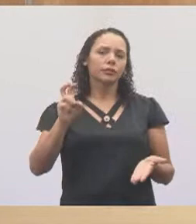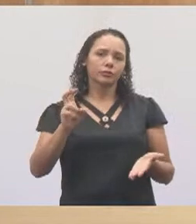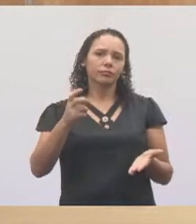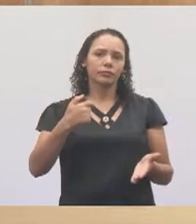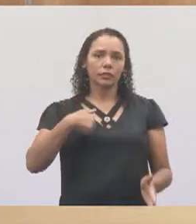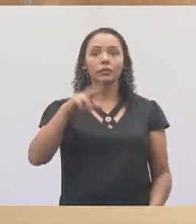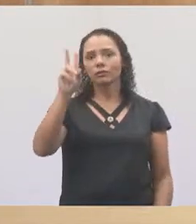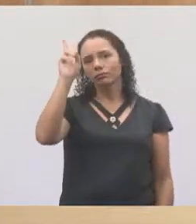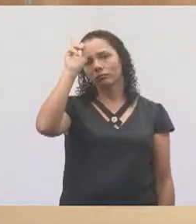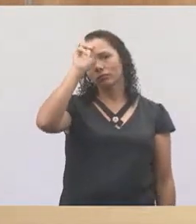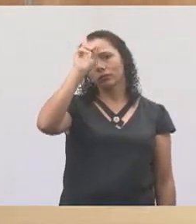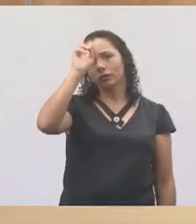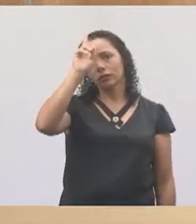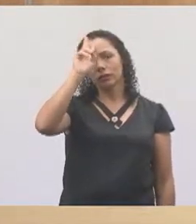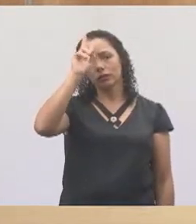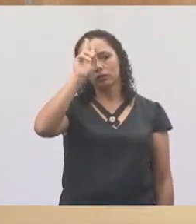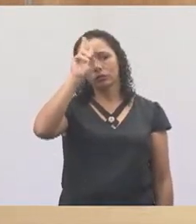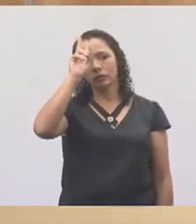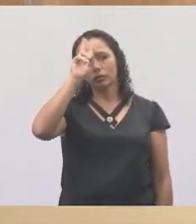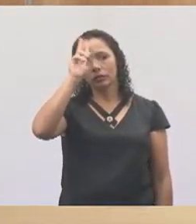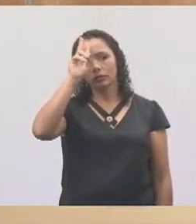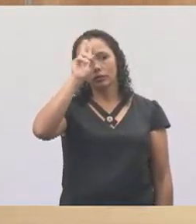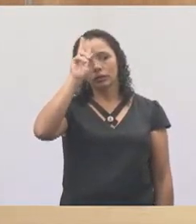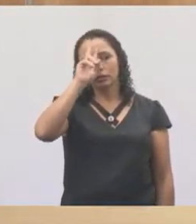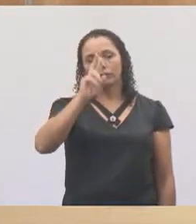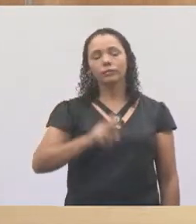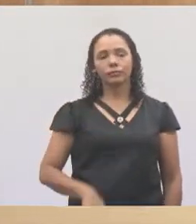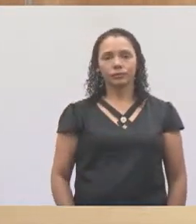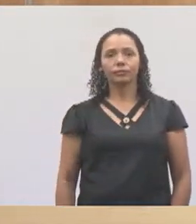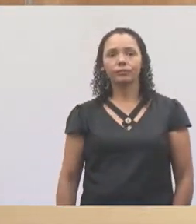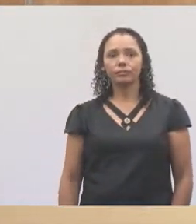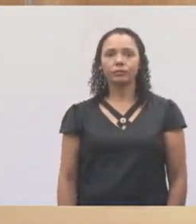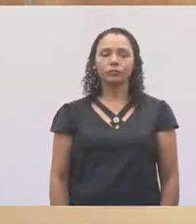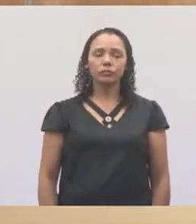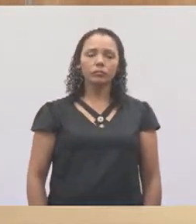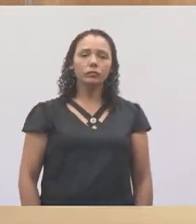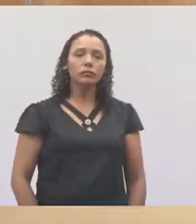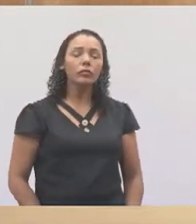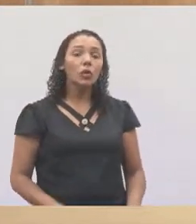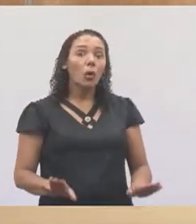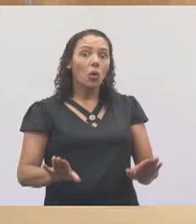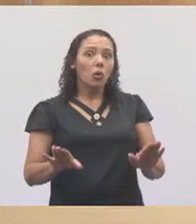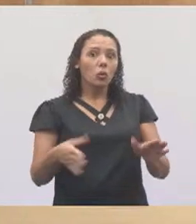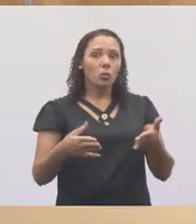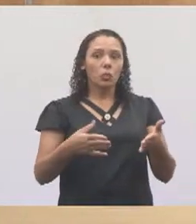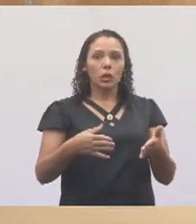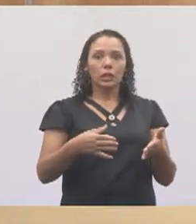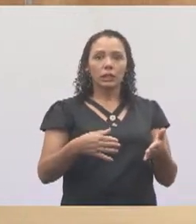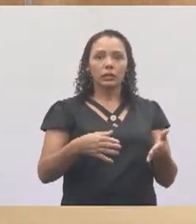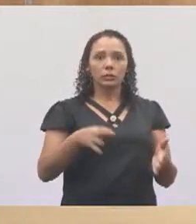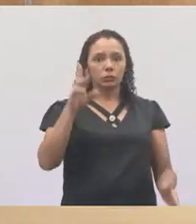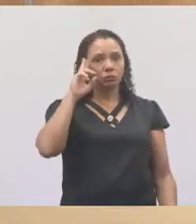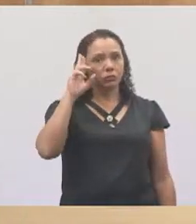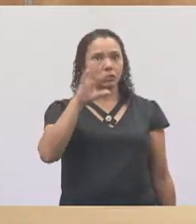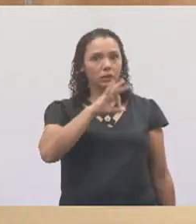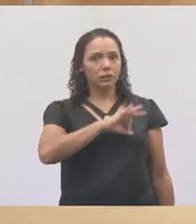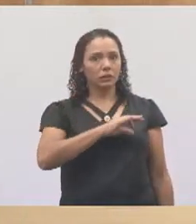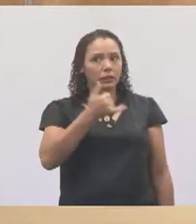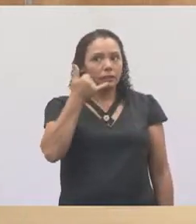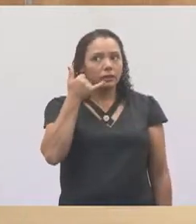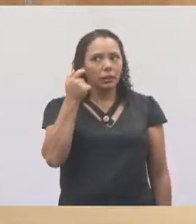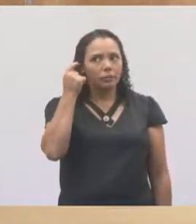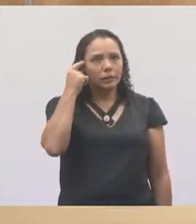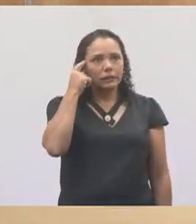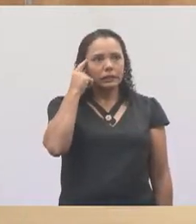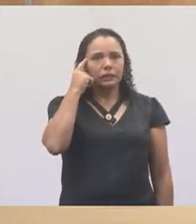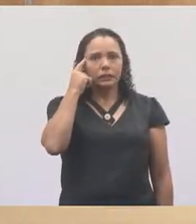bem disso. Foi aqui que o Dr. Tales está me ligando. Geralmente quando o delegado te liga, não deve ser coisa boa,